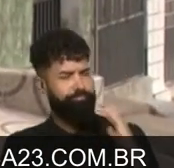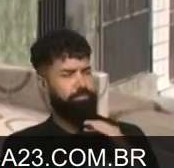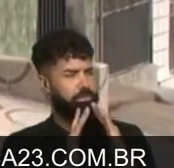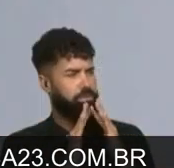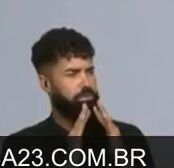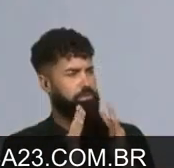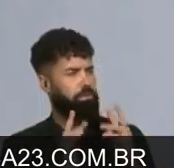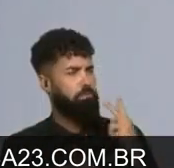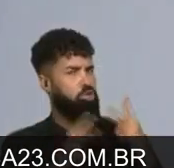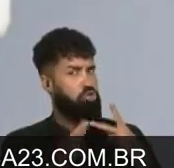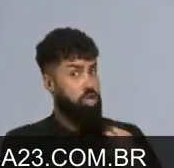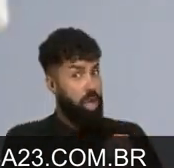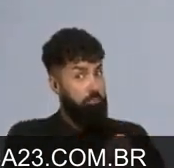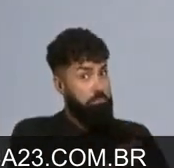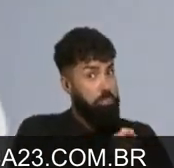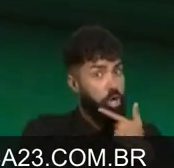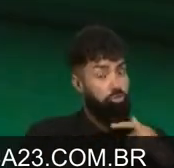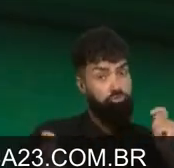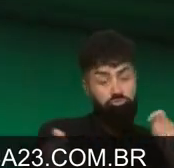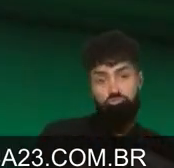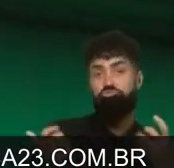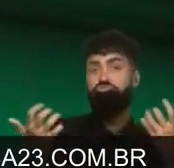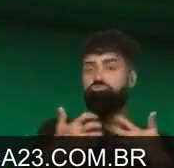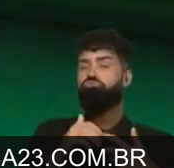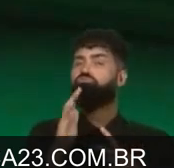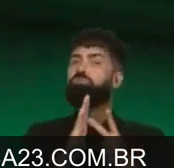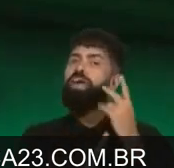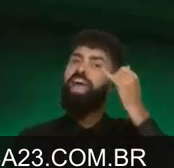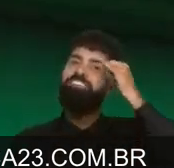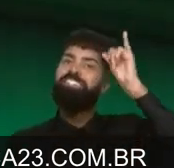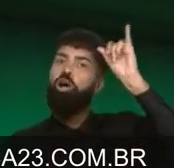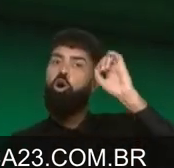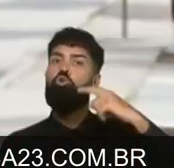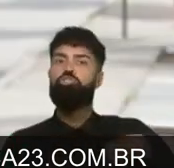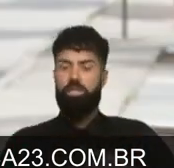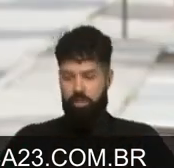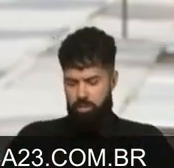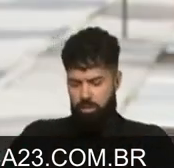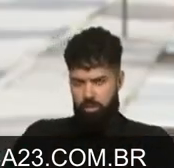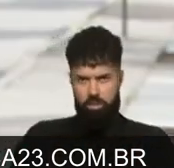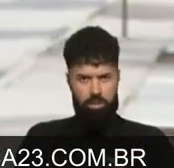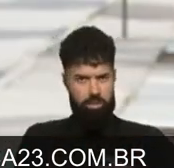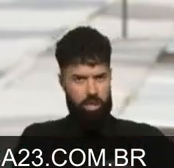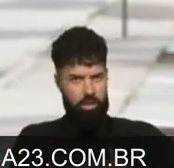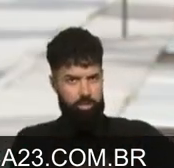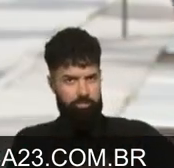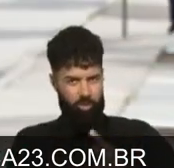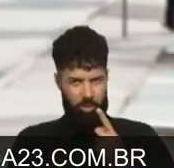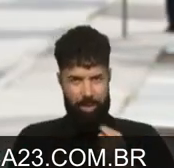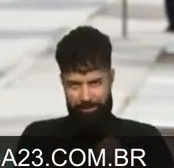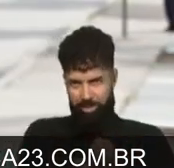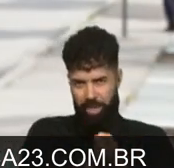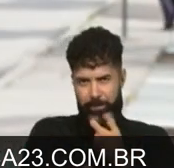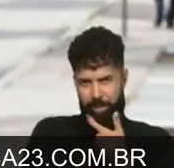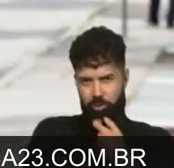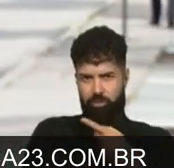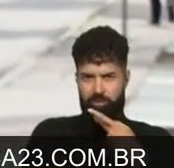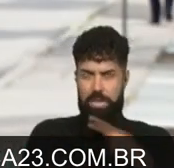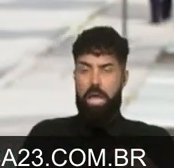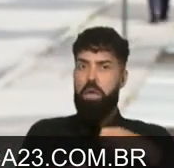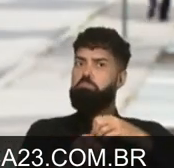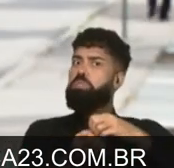que determinados remédios poderiam ser úteis para prevenir ou combater a dengue. Um dos medicamentos frequentemente apontado